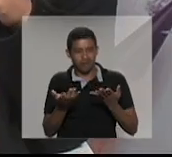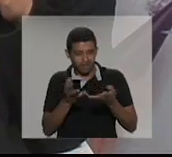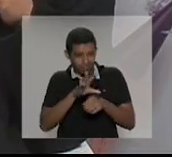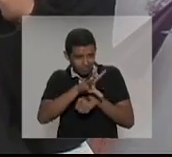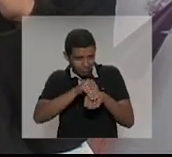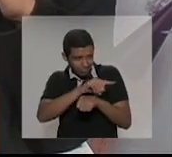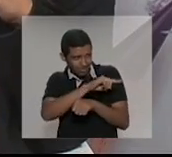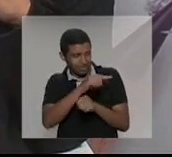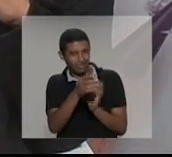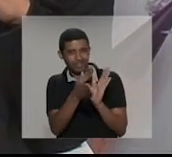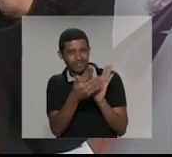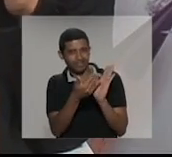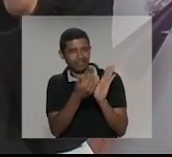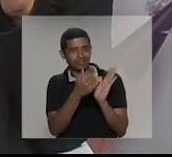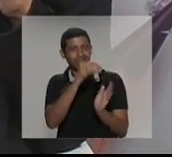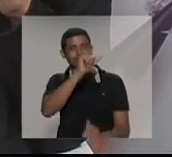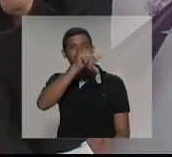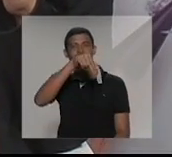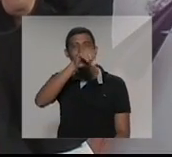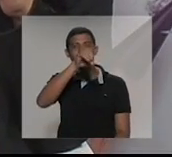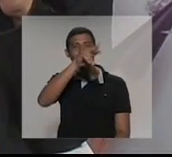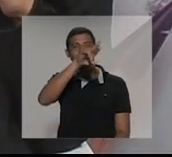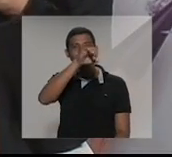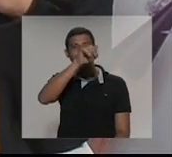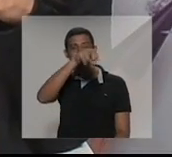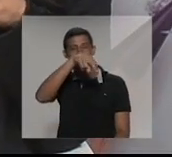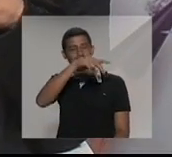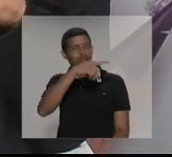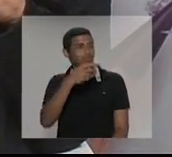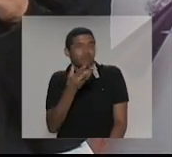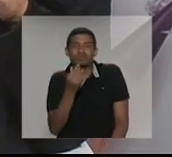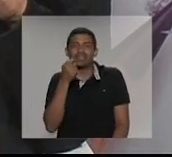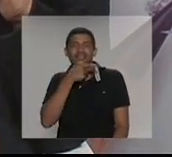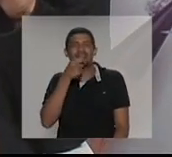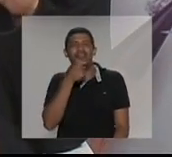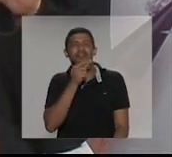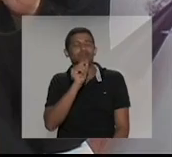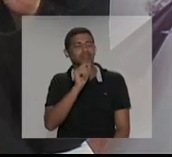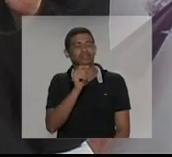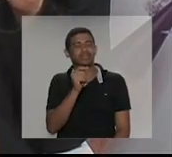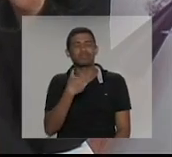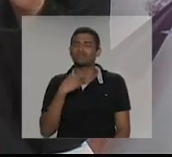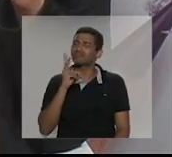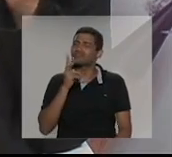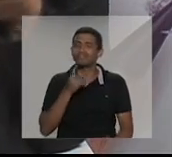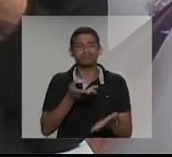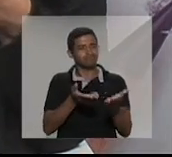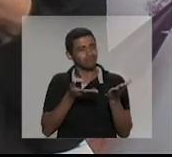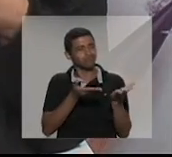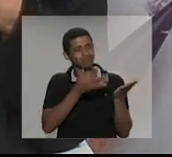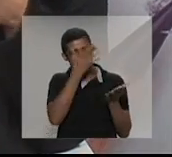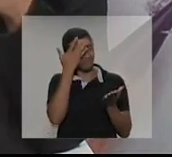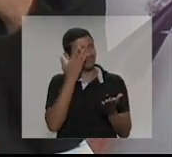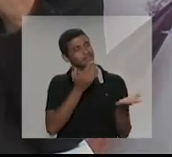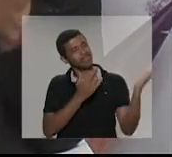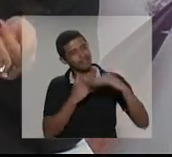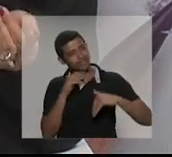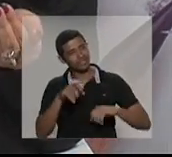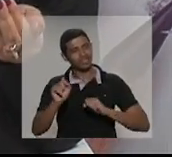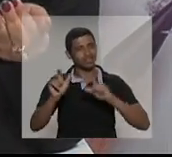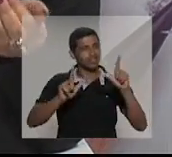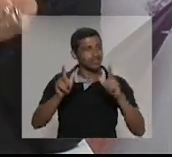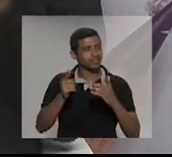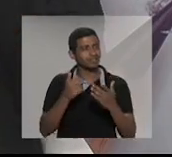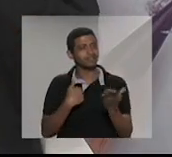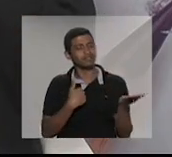vou puxar o livro do Anderson, porque é muito engraçado aqui. A gente acaba... Eu chamo os meus convidados, eu dou liberdade